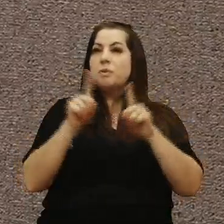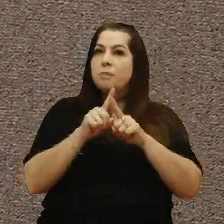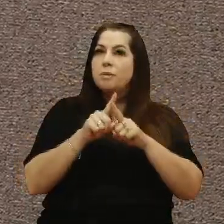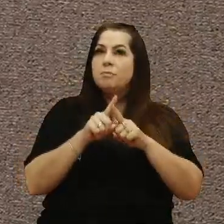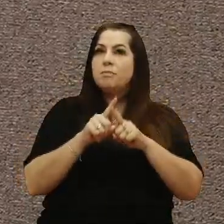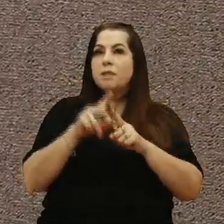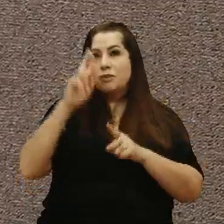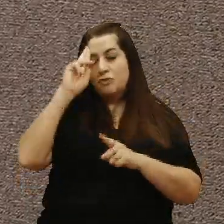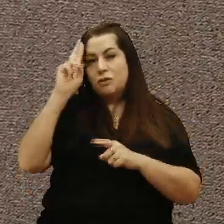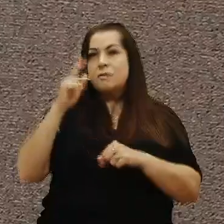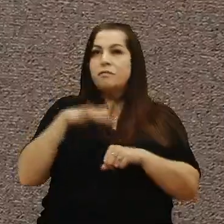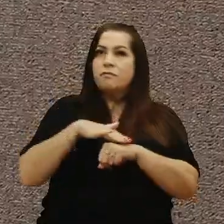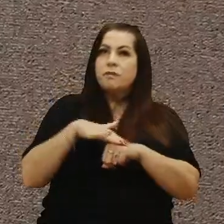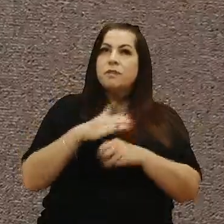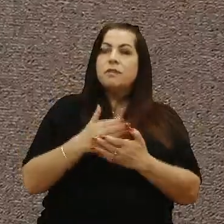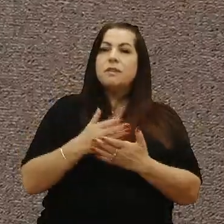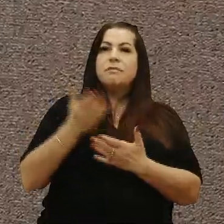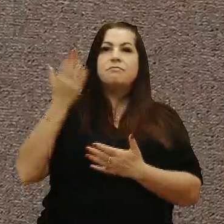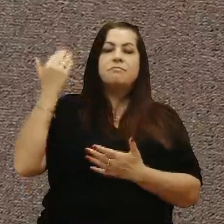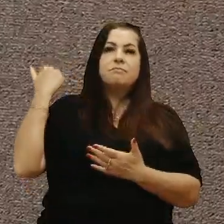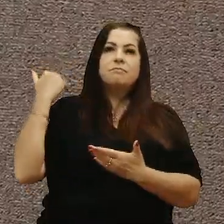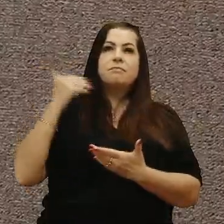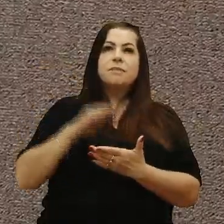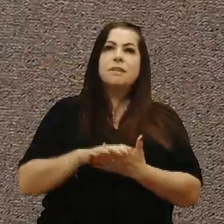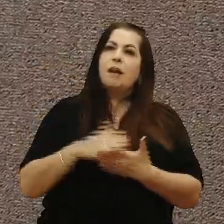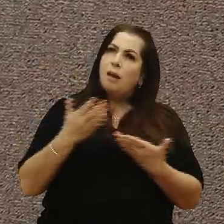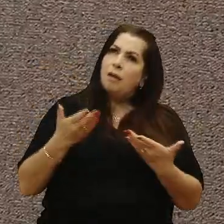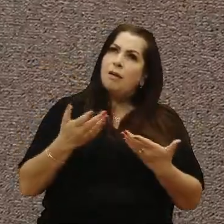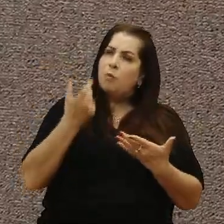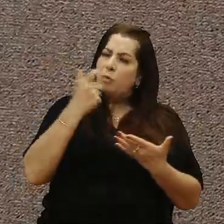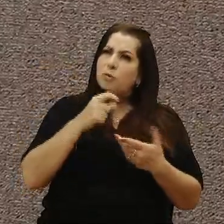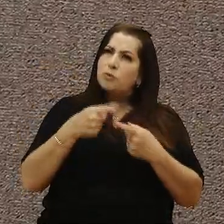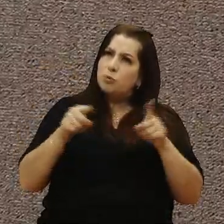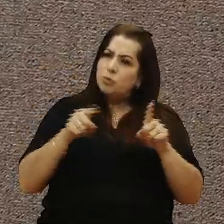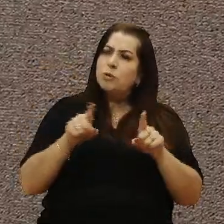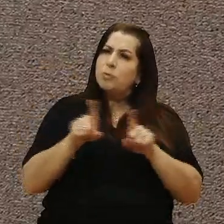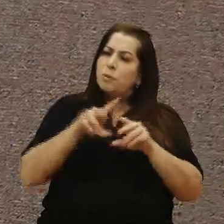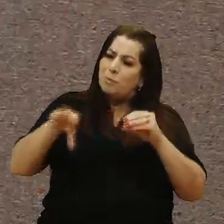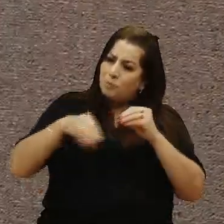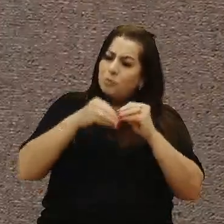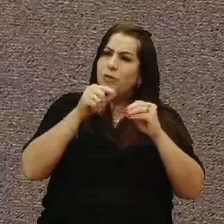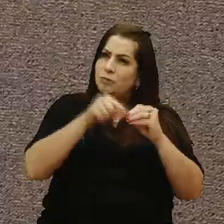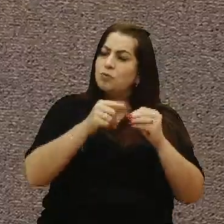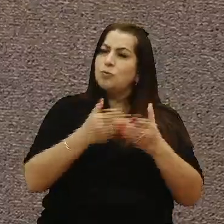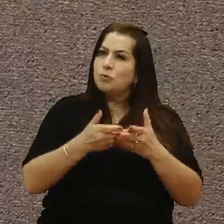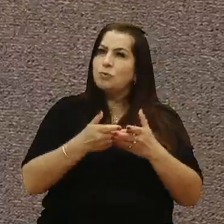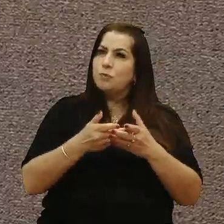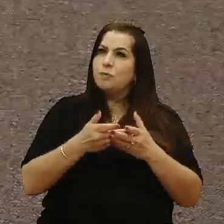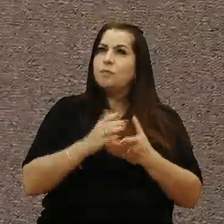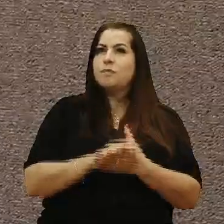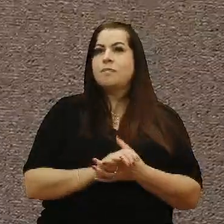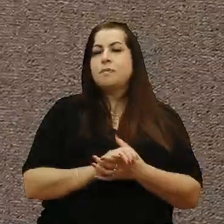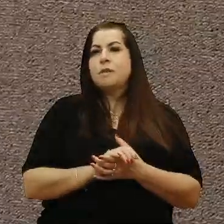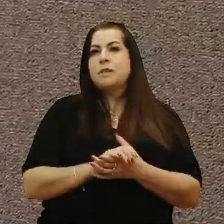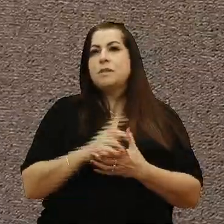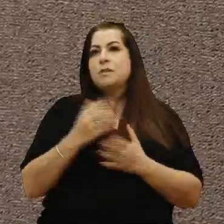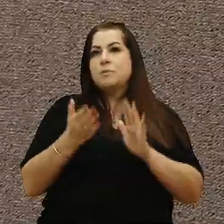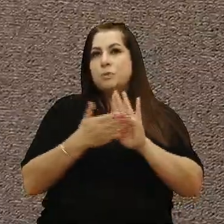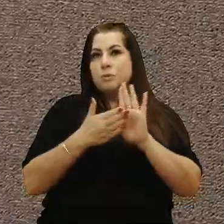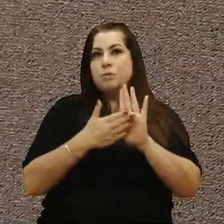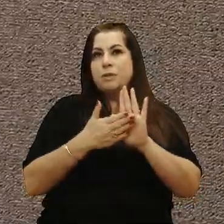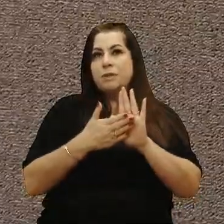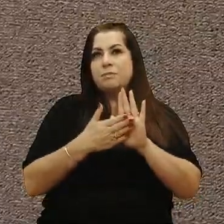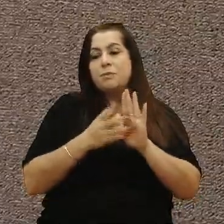Diri comentou isso lá atrás. Eu acho que o musical também a gente poderia fazer, né, essa inclusão. E aí nós